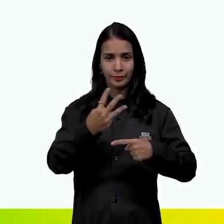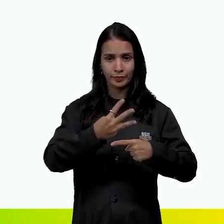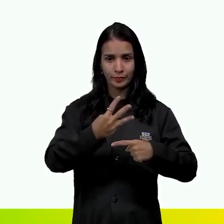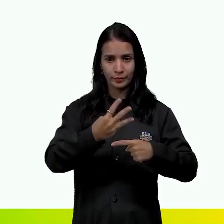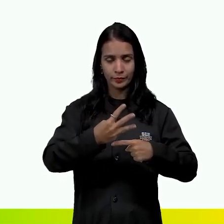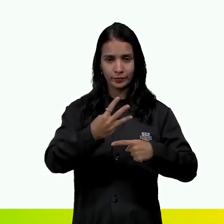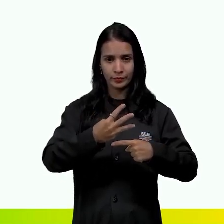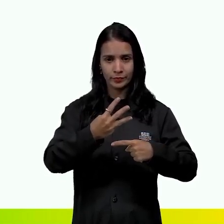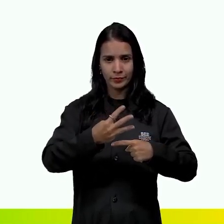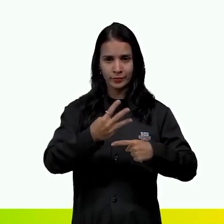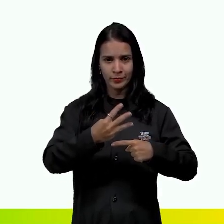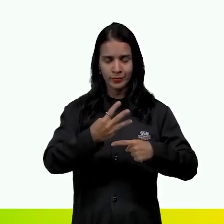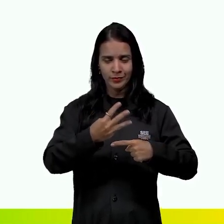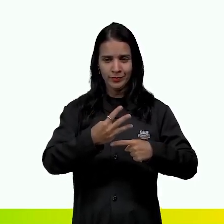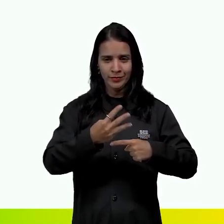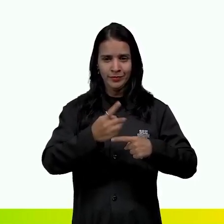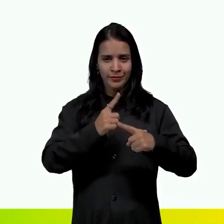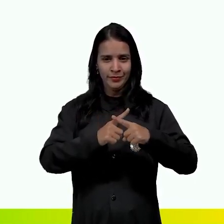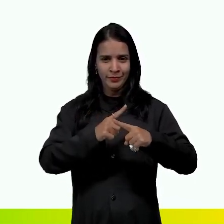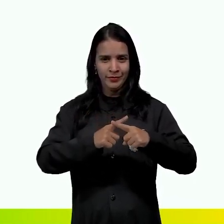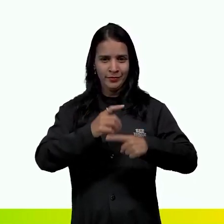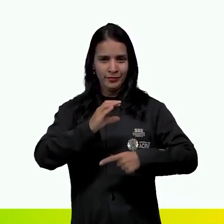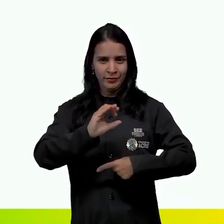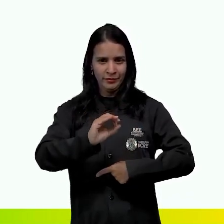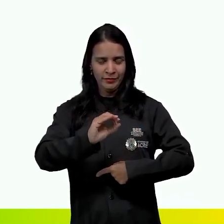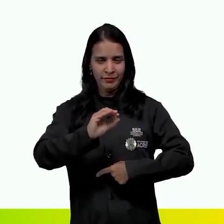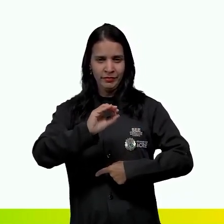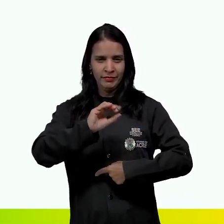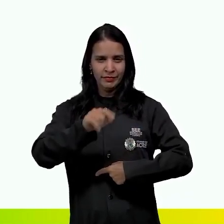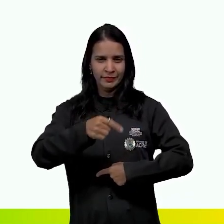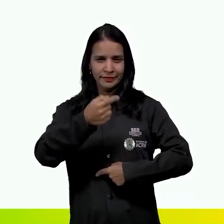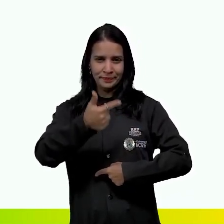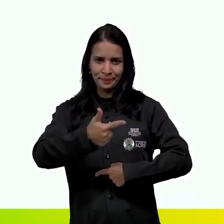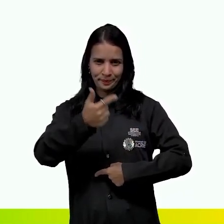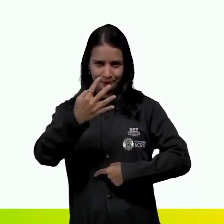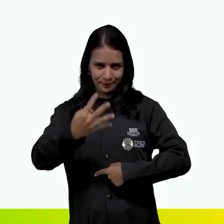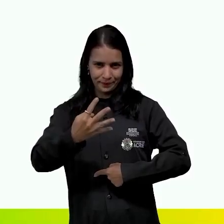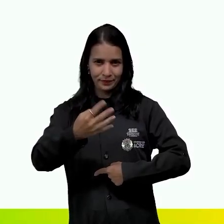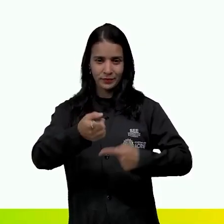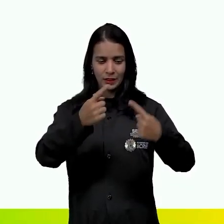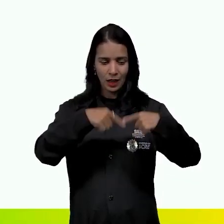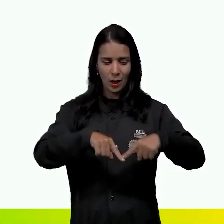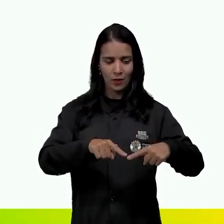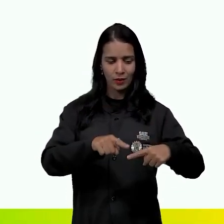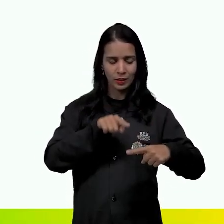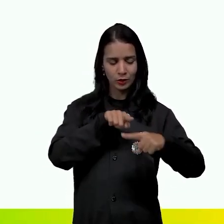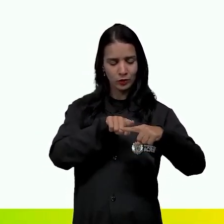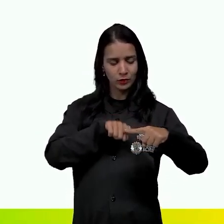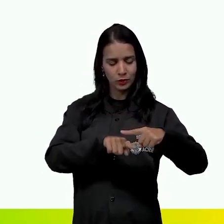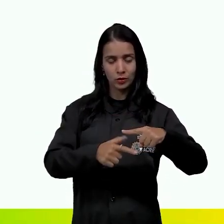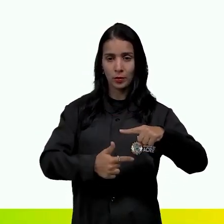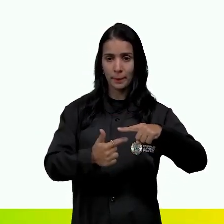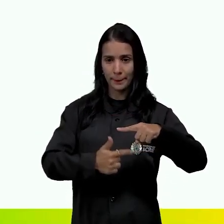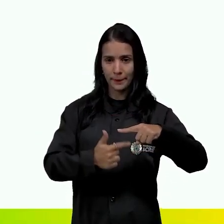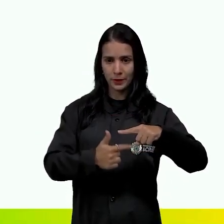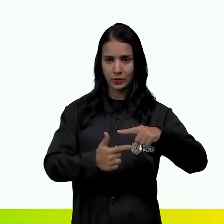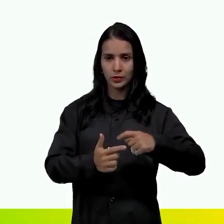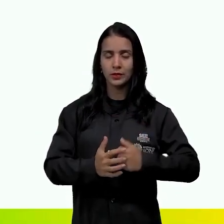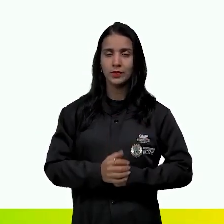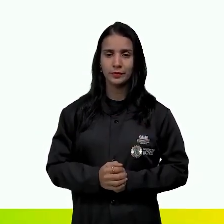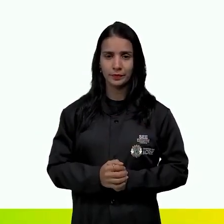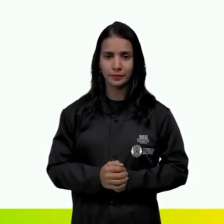3 vezes 0,24 dividido para 2. Eu vou deixar por